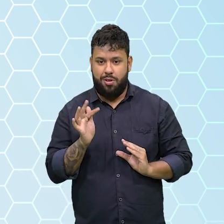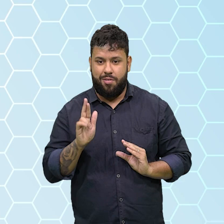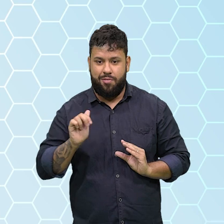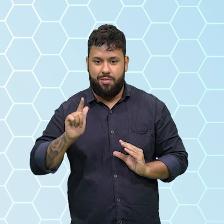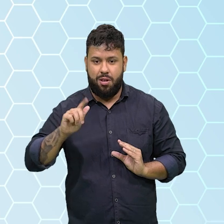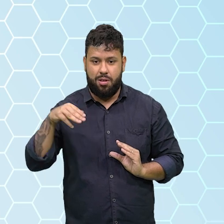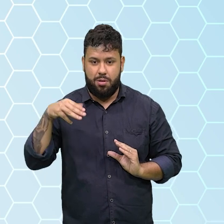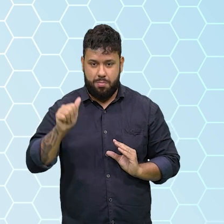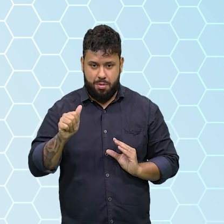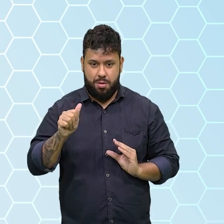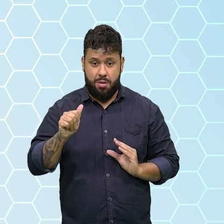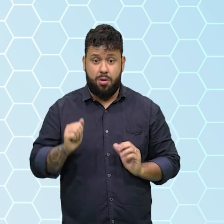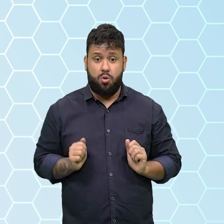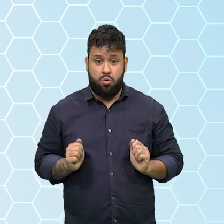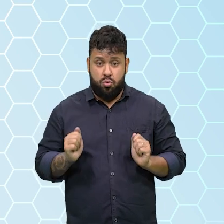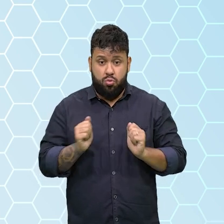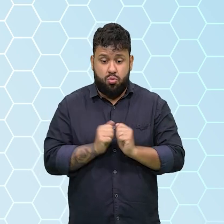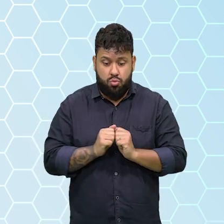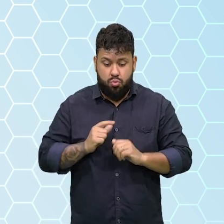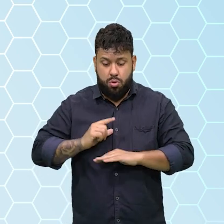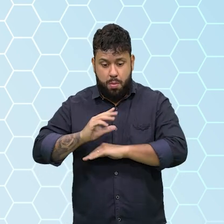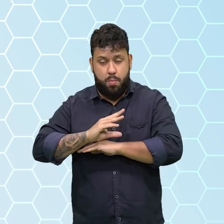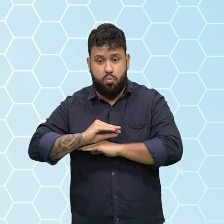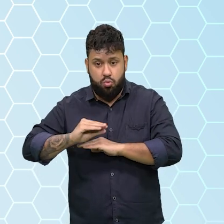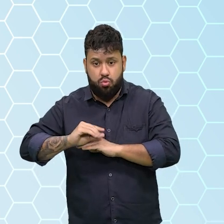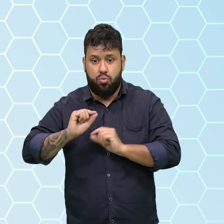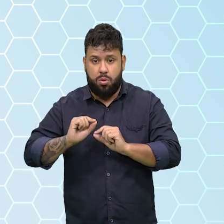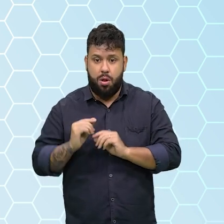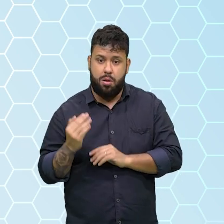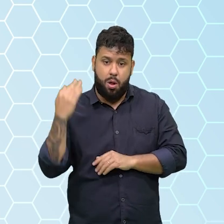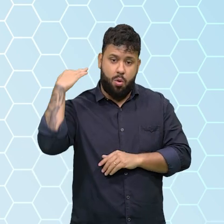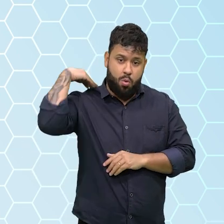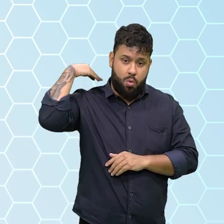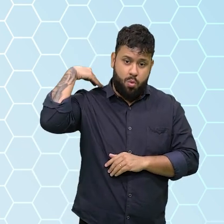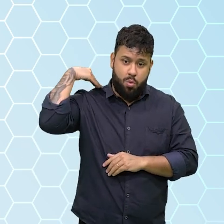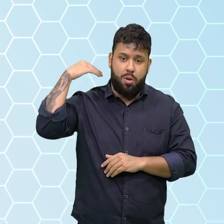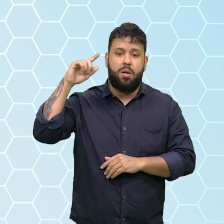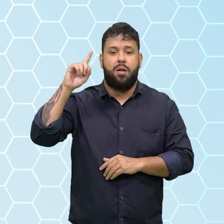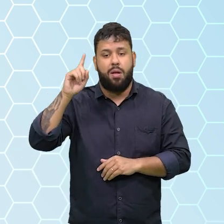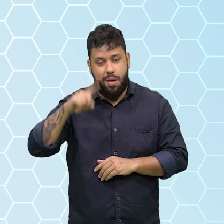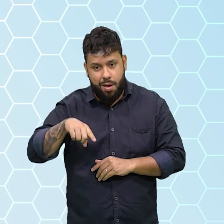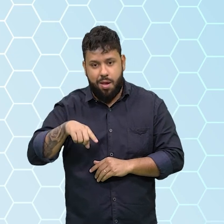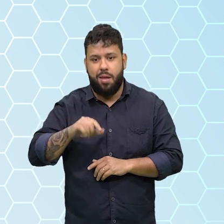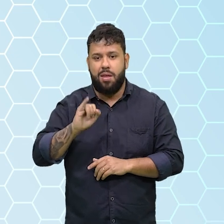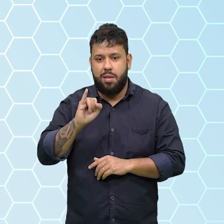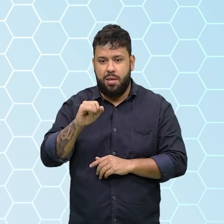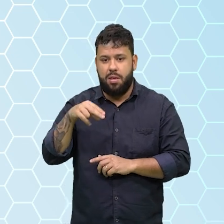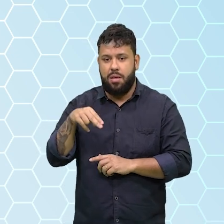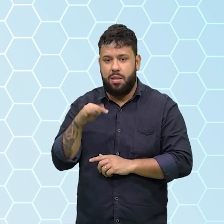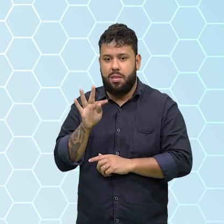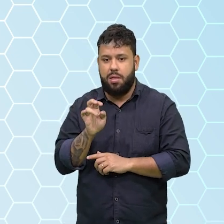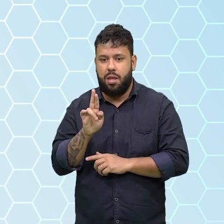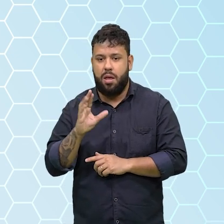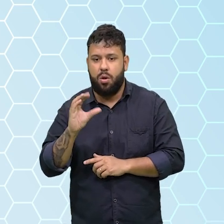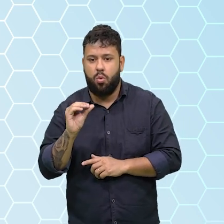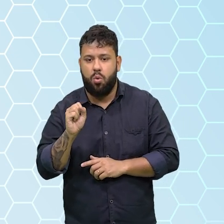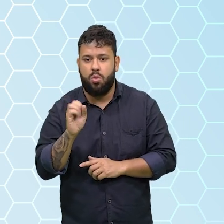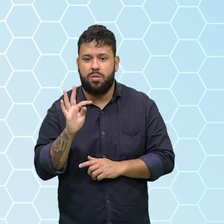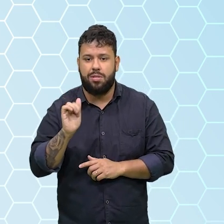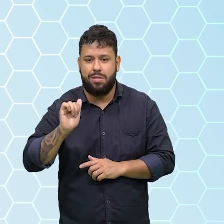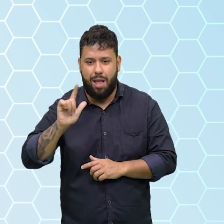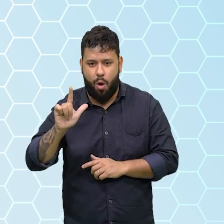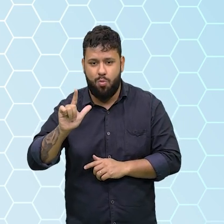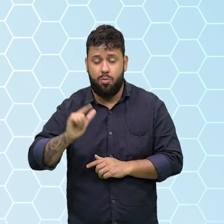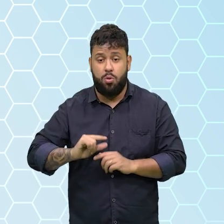ele, a gente tem um músculo que fica na costa, chamado músculo intercostal.